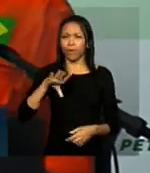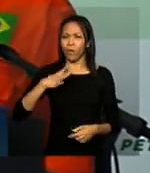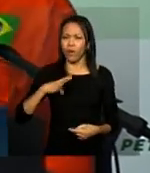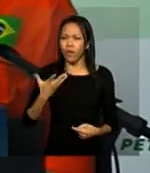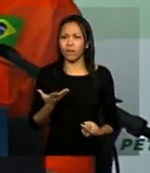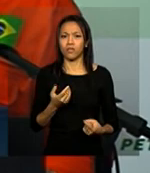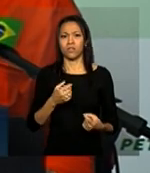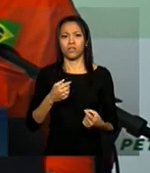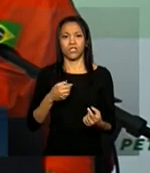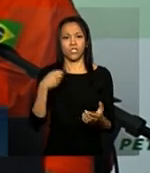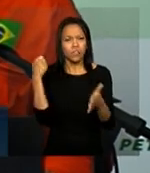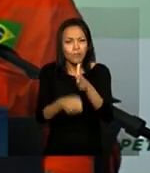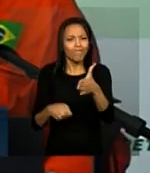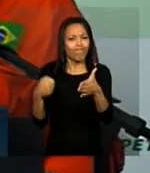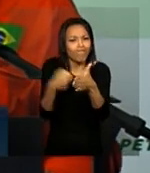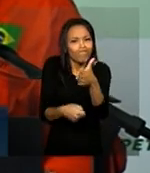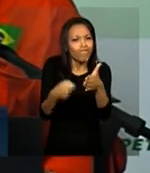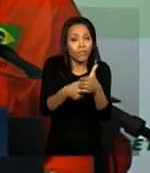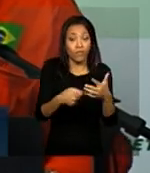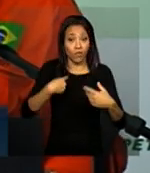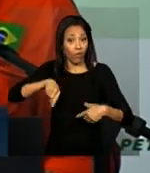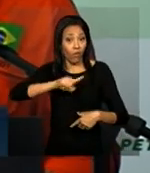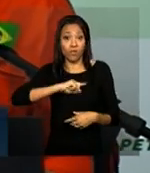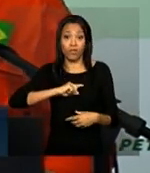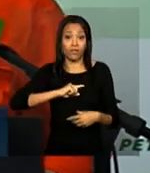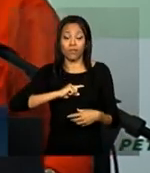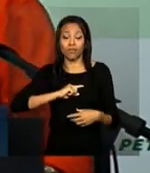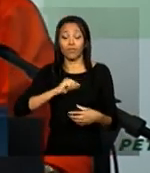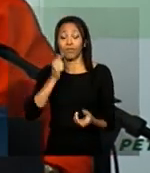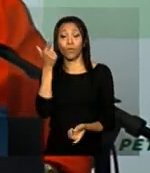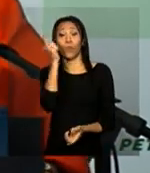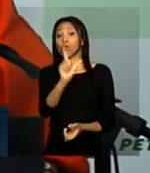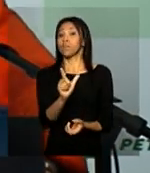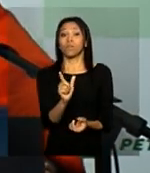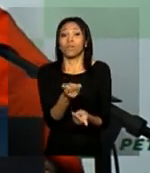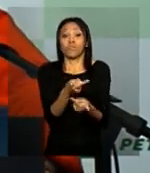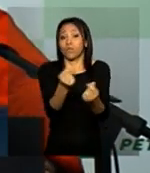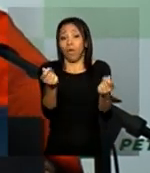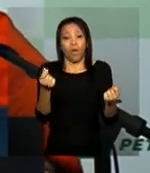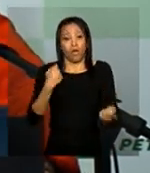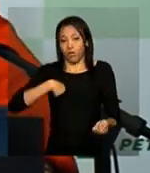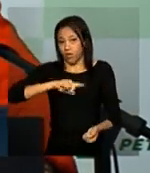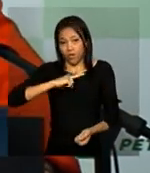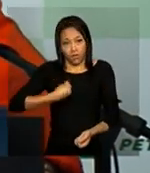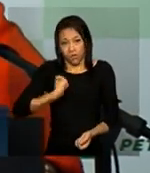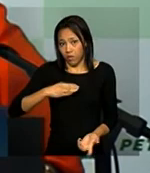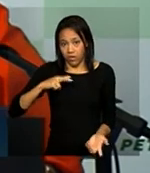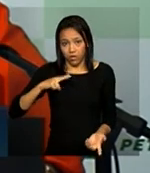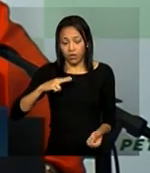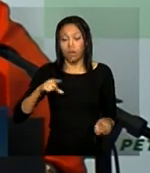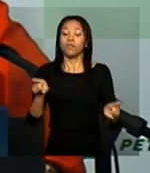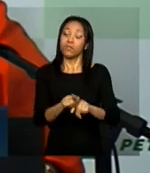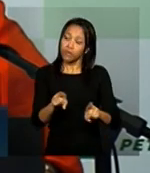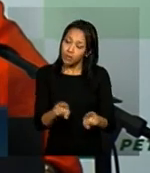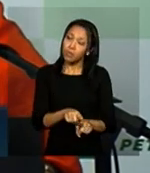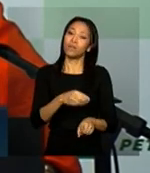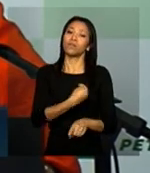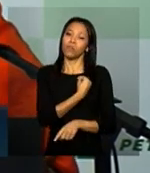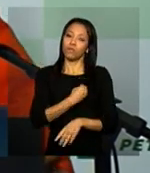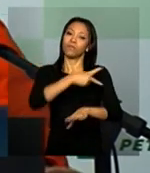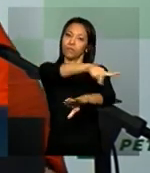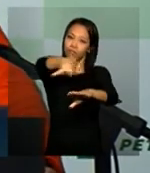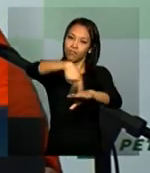sem insistir, a gente não alcança nada na nossa vida pessoal e também na vida de um